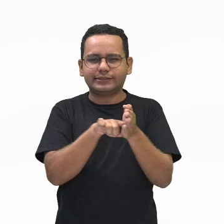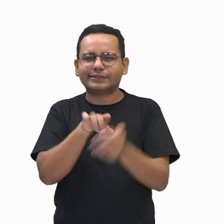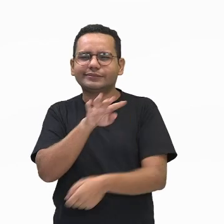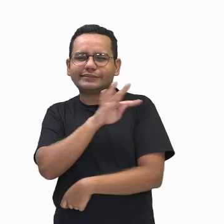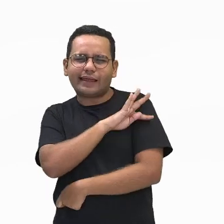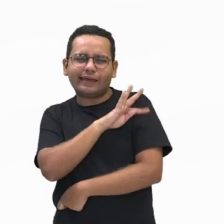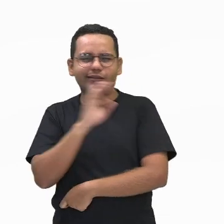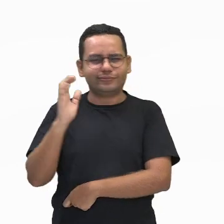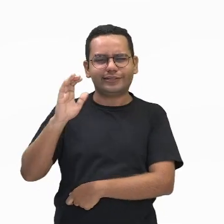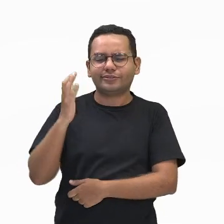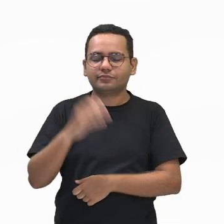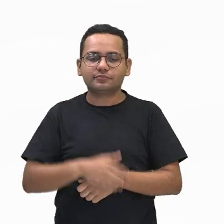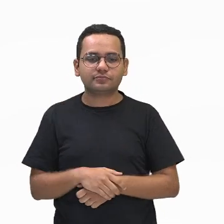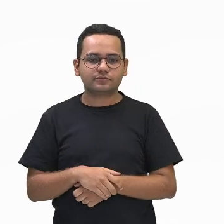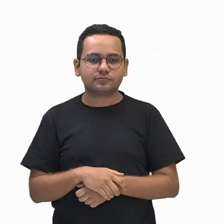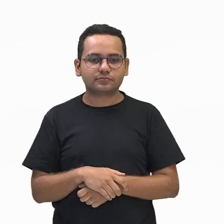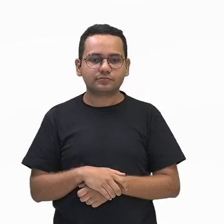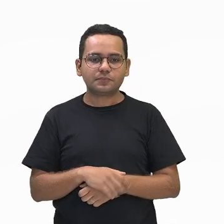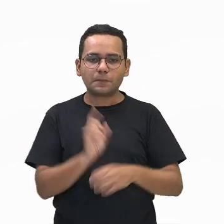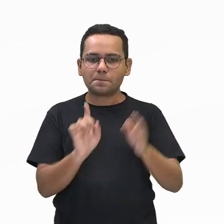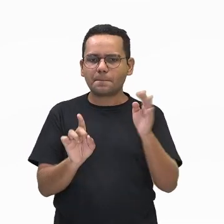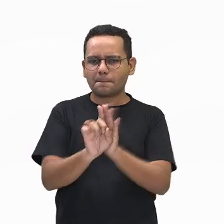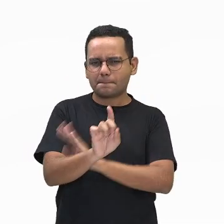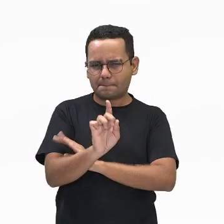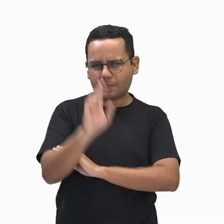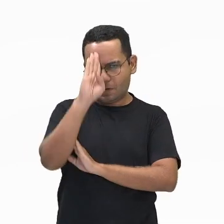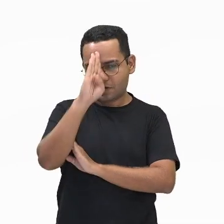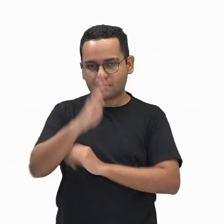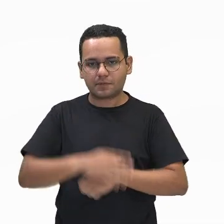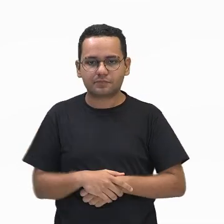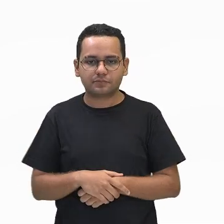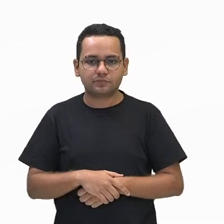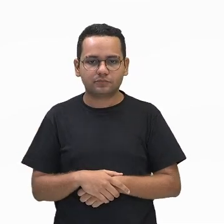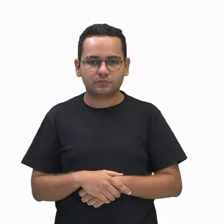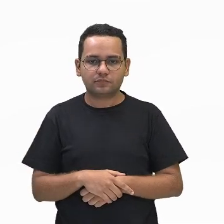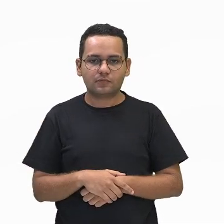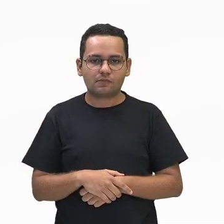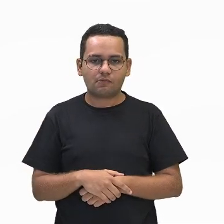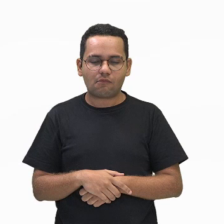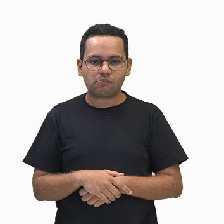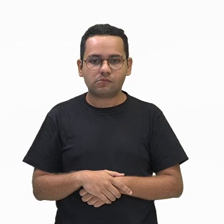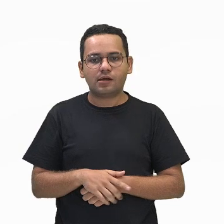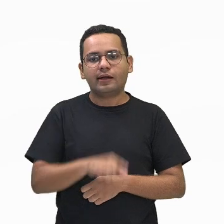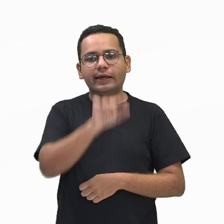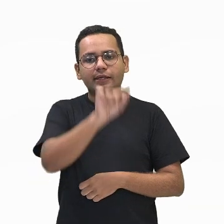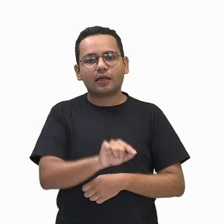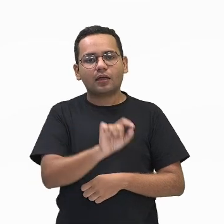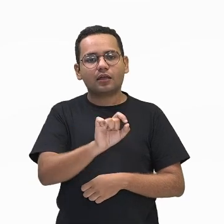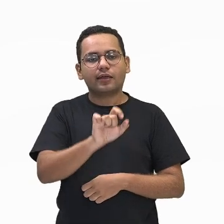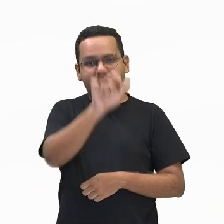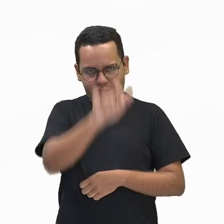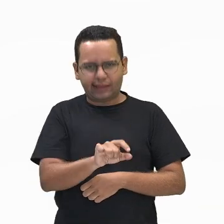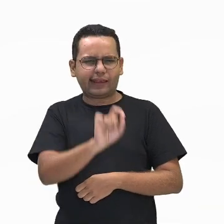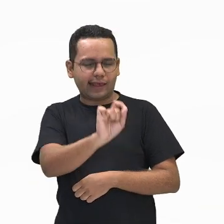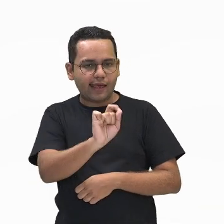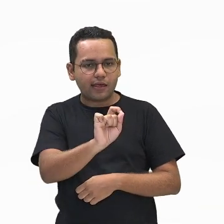algumas perguntas, a pergunta geradora: quem ou o que se insere na formação cultural amazônica